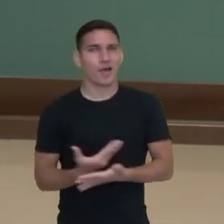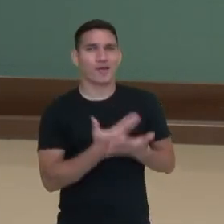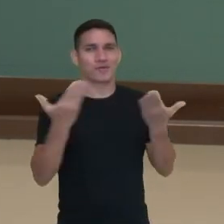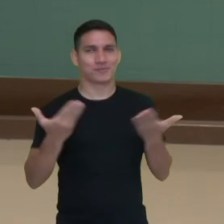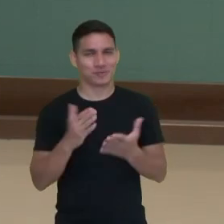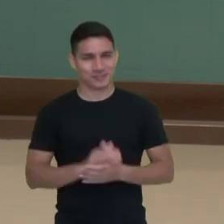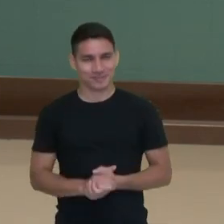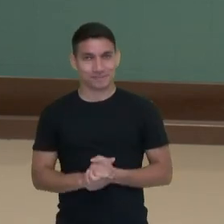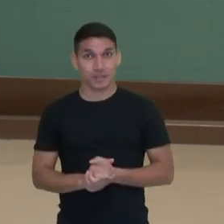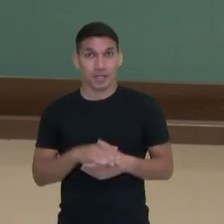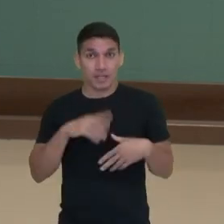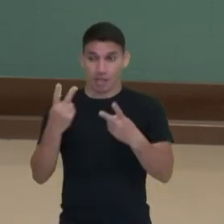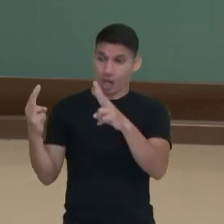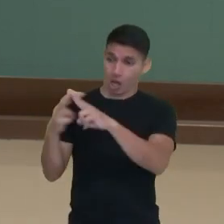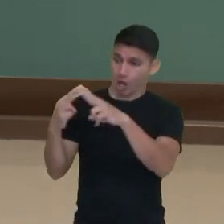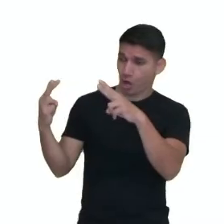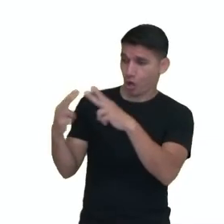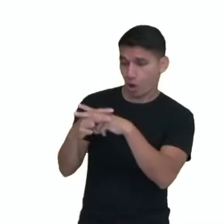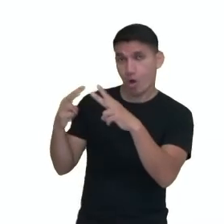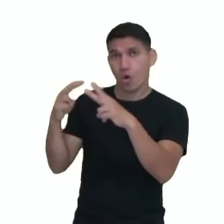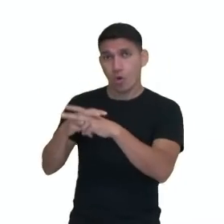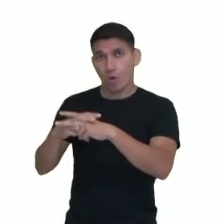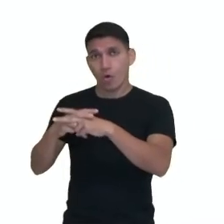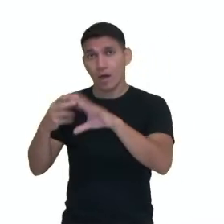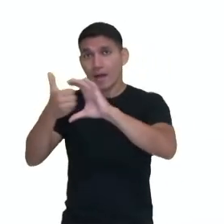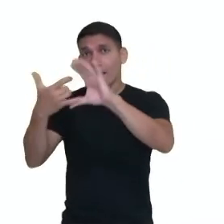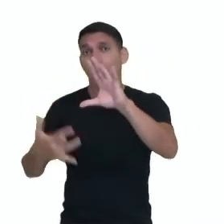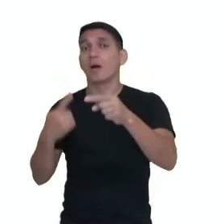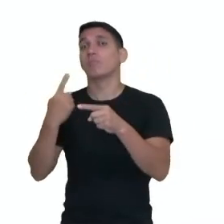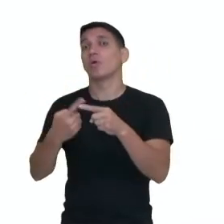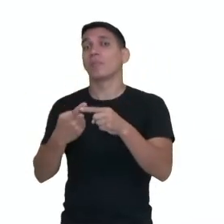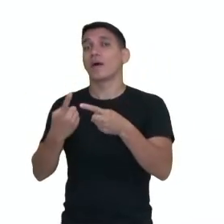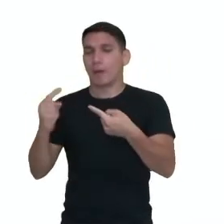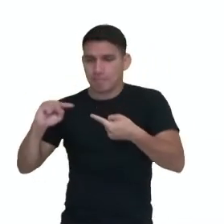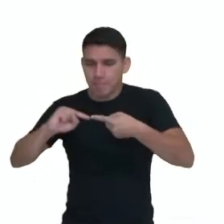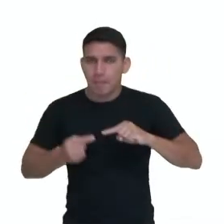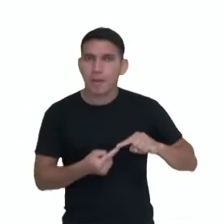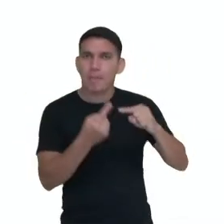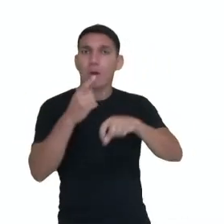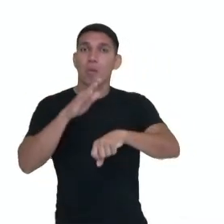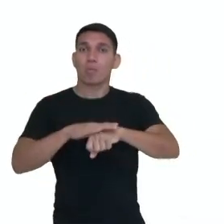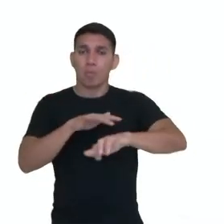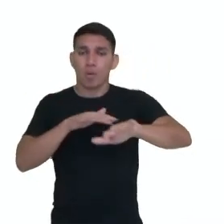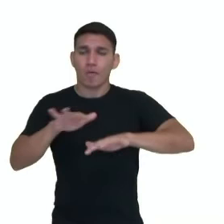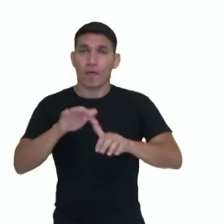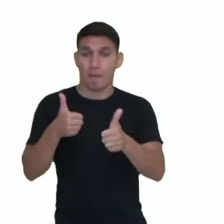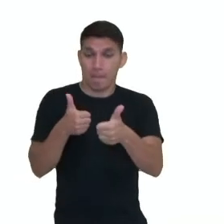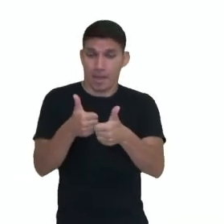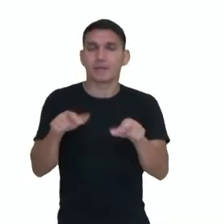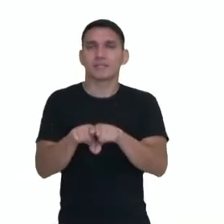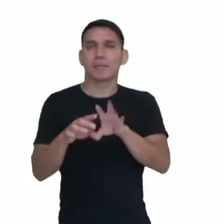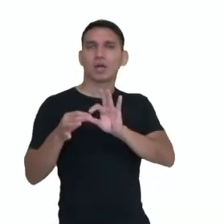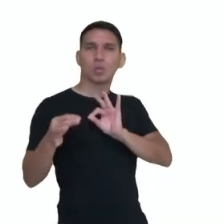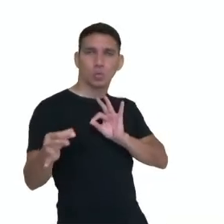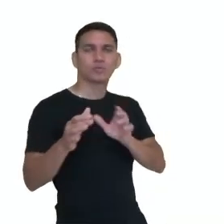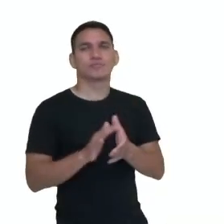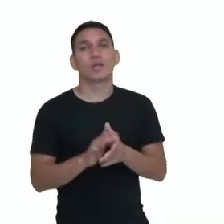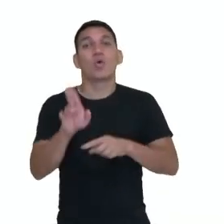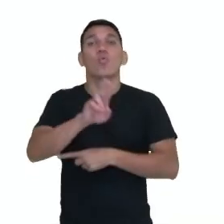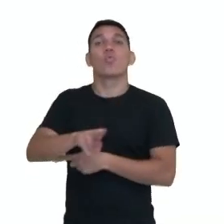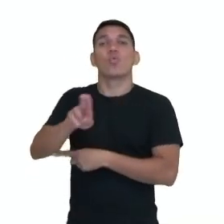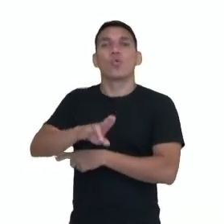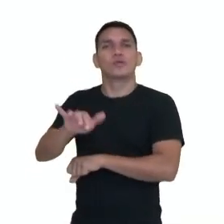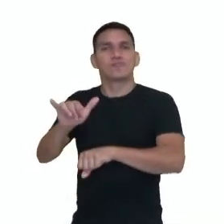só, a luta é caracterizada por combinar movimentos de combate a curta e a longa distância com o uso